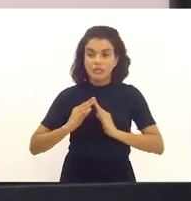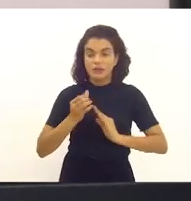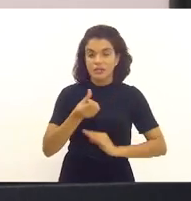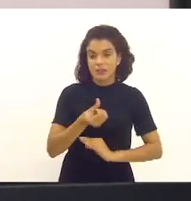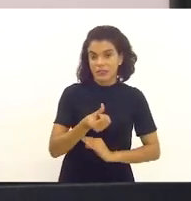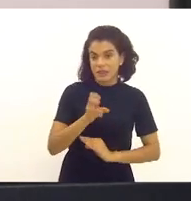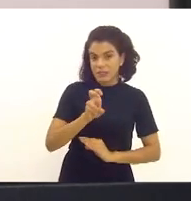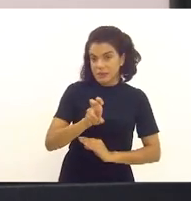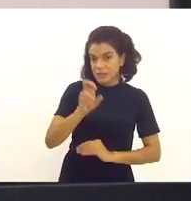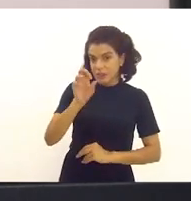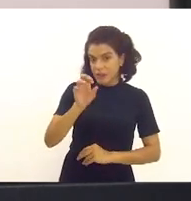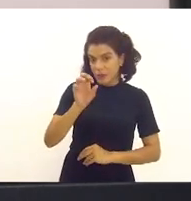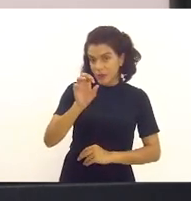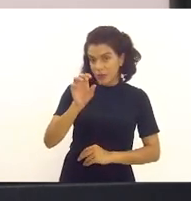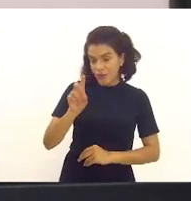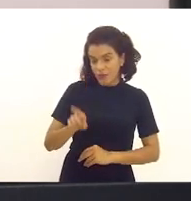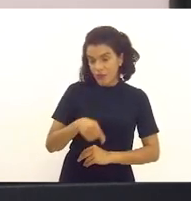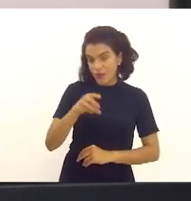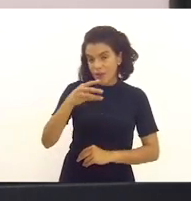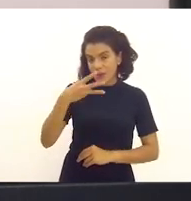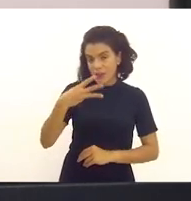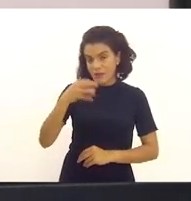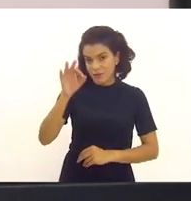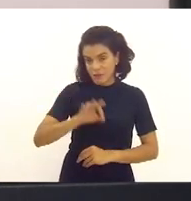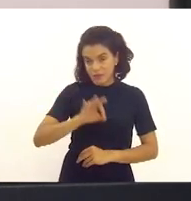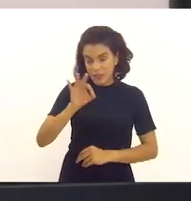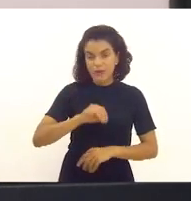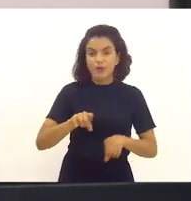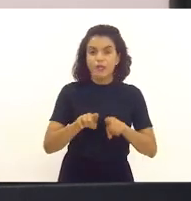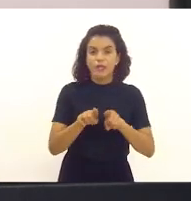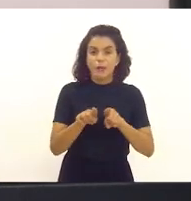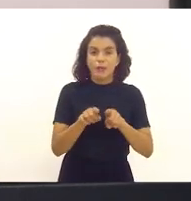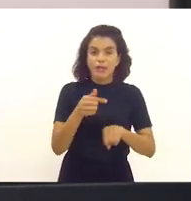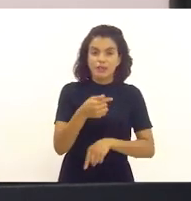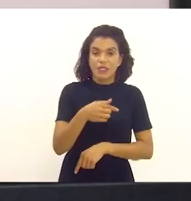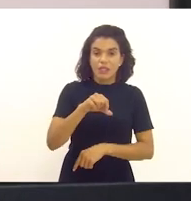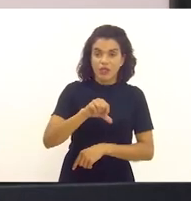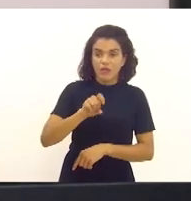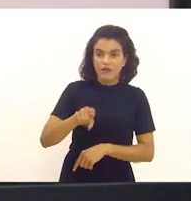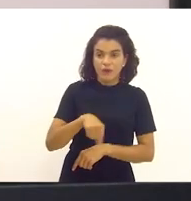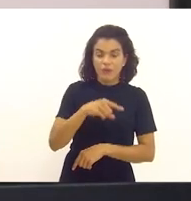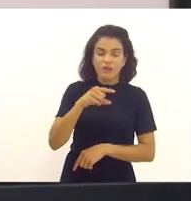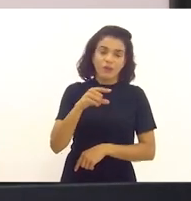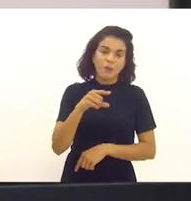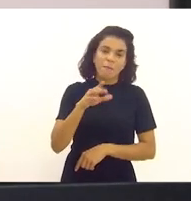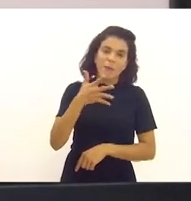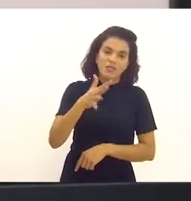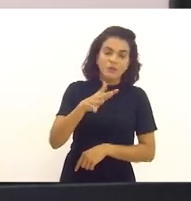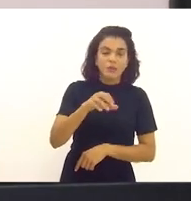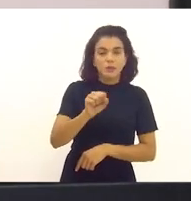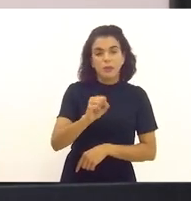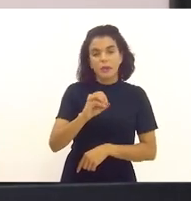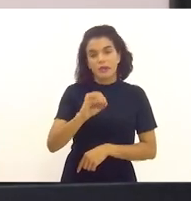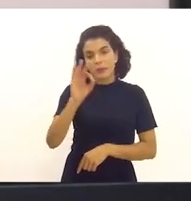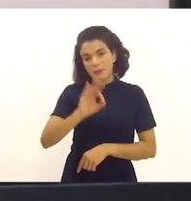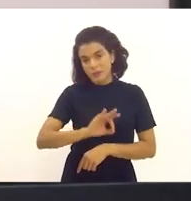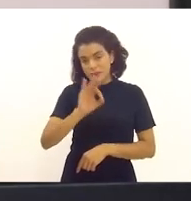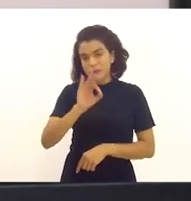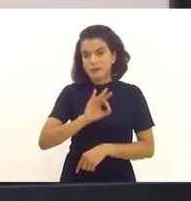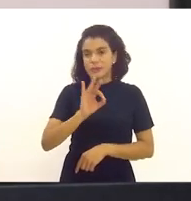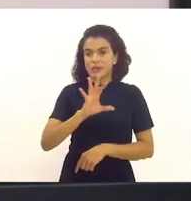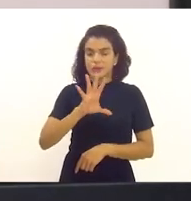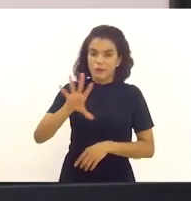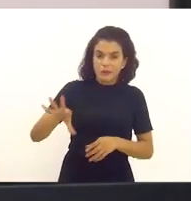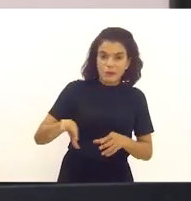65,3% e de Menor 79,9% praticamente 80% dentro